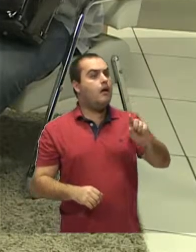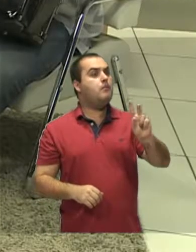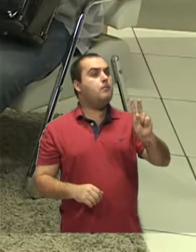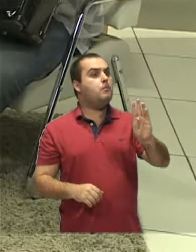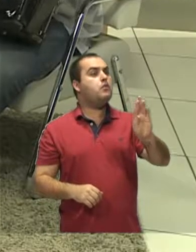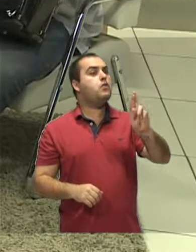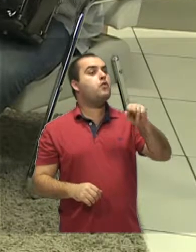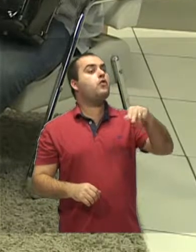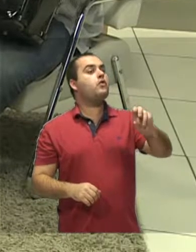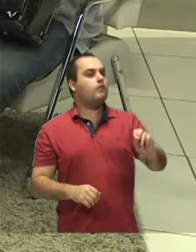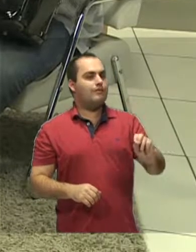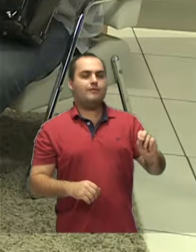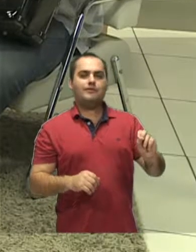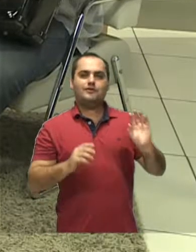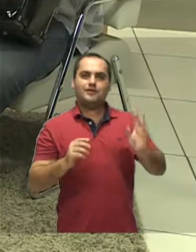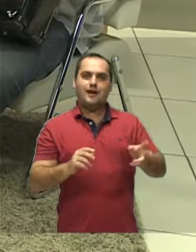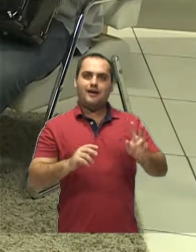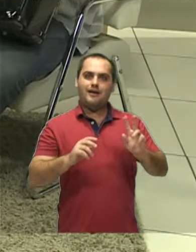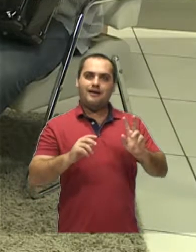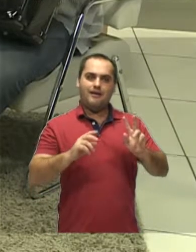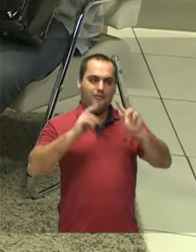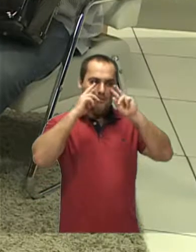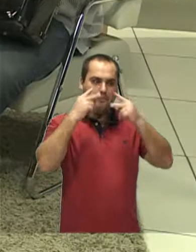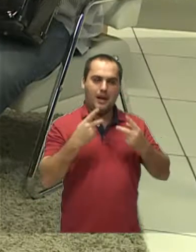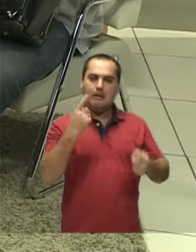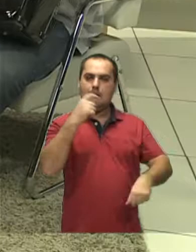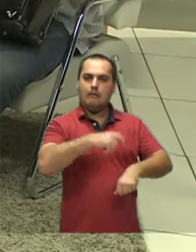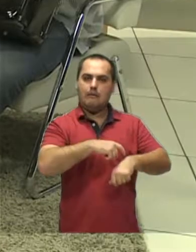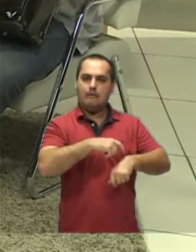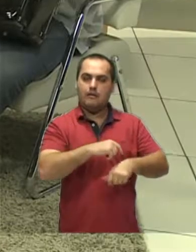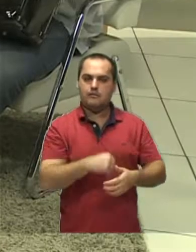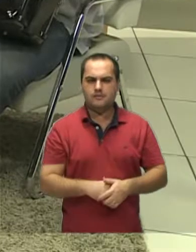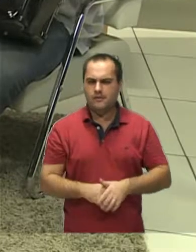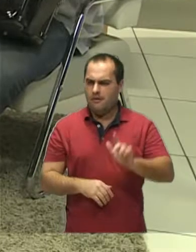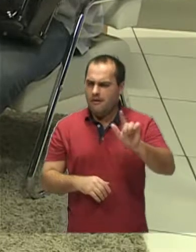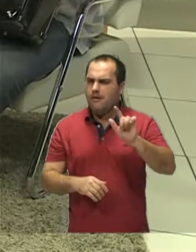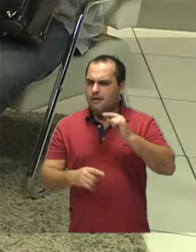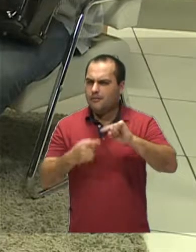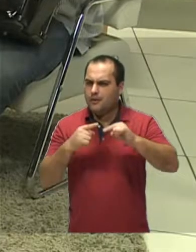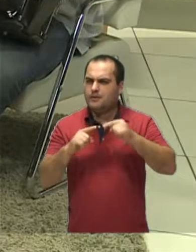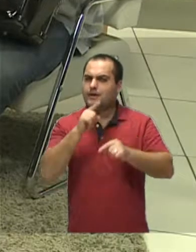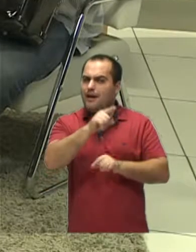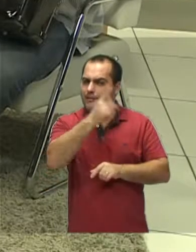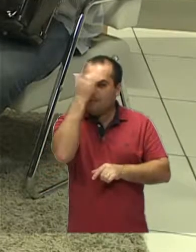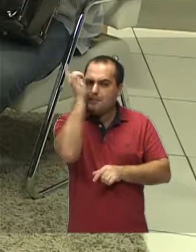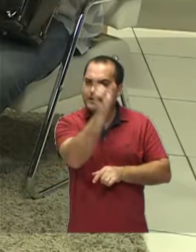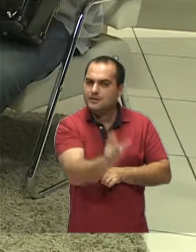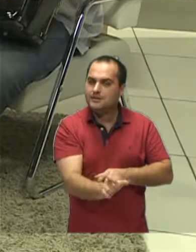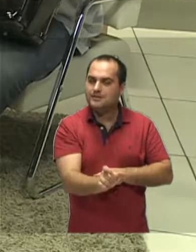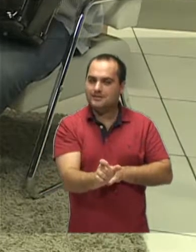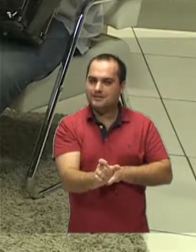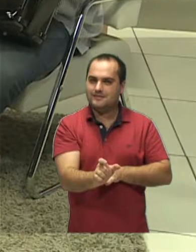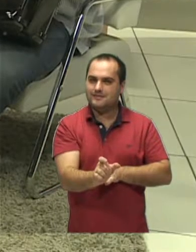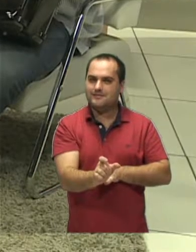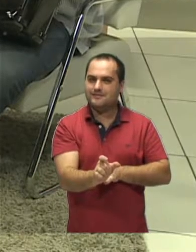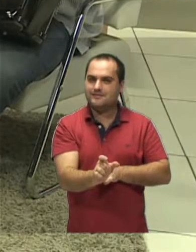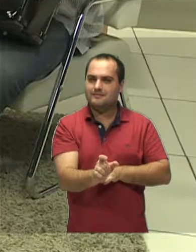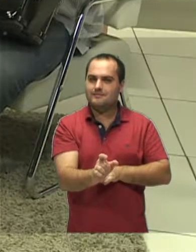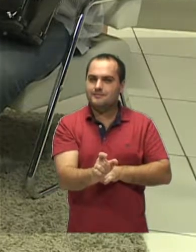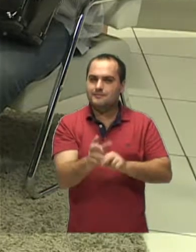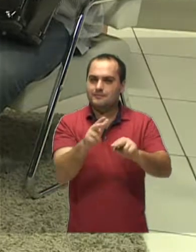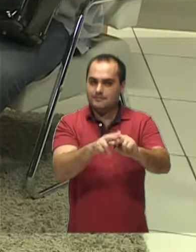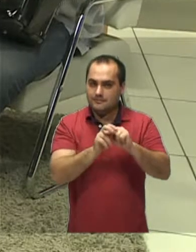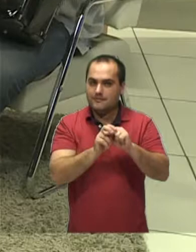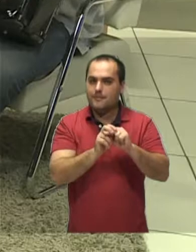né? Você ouve uma música, essa música aí, se eu não me engano, é tal pessoa que está tocando. Então,